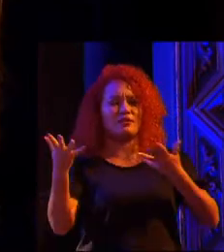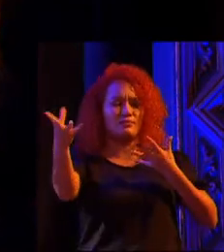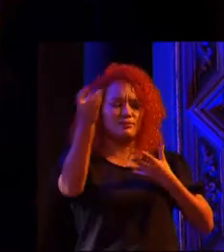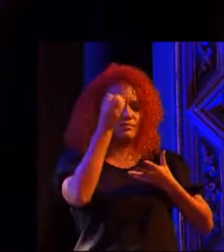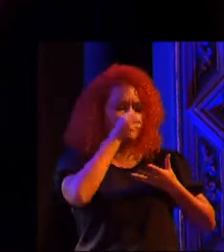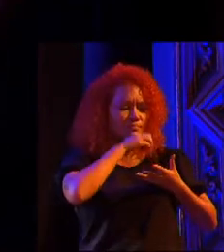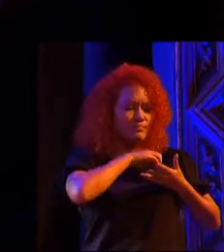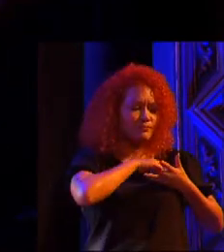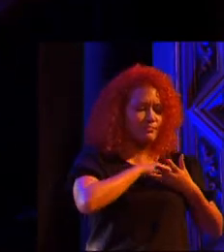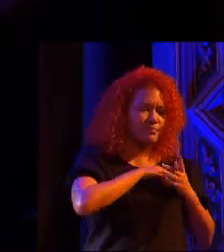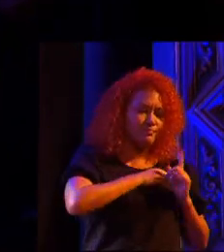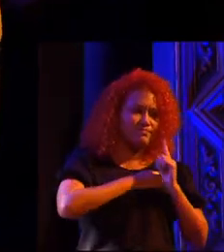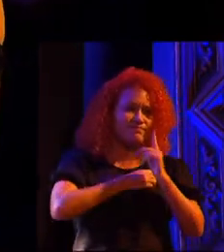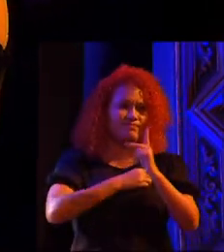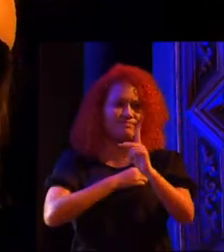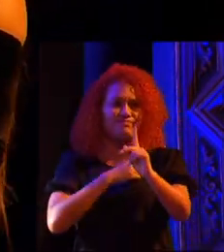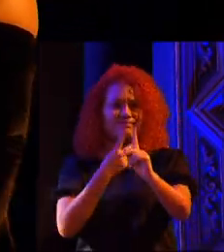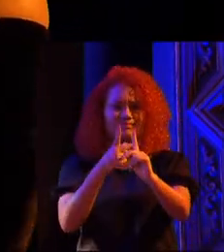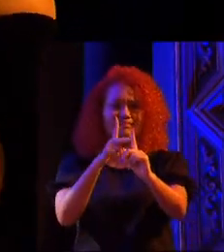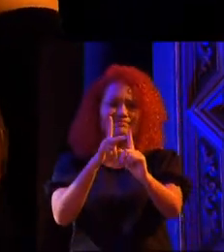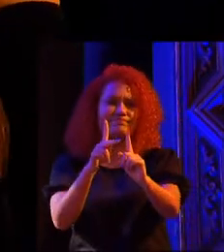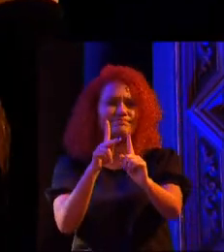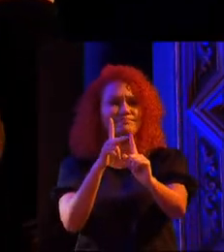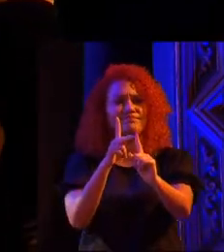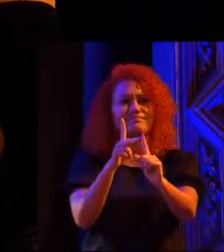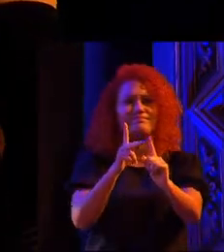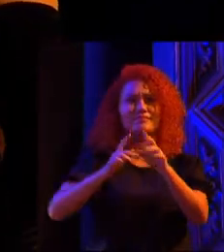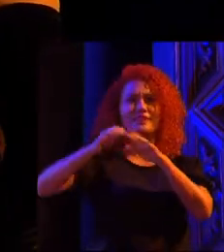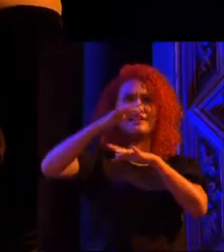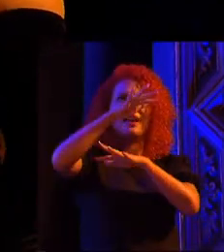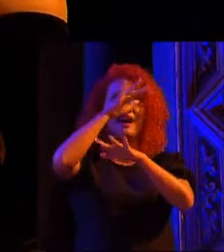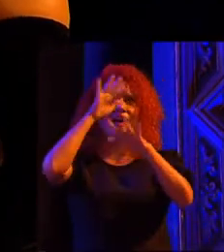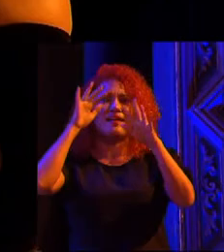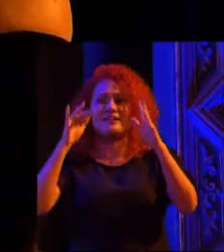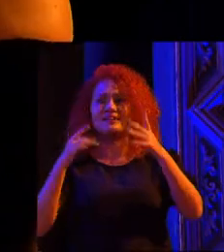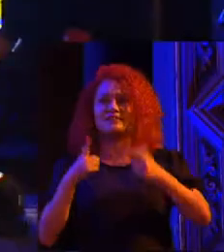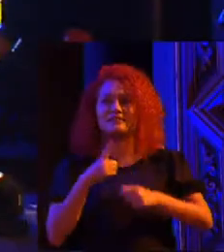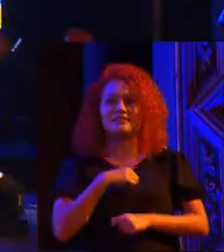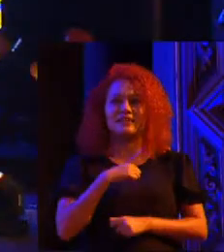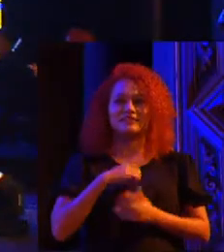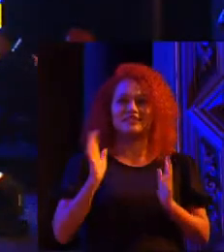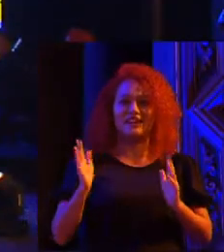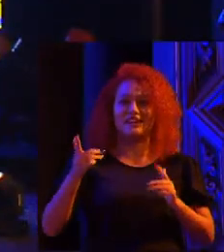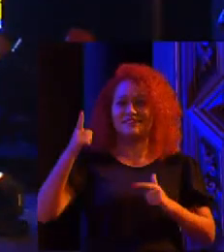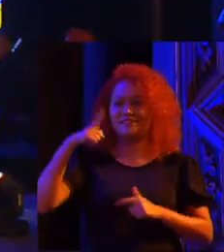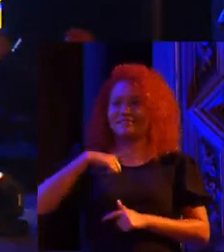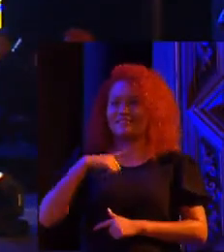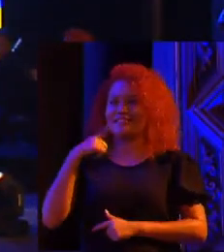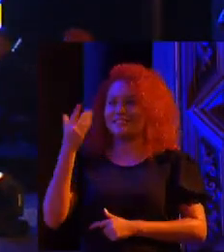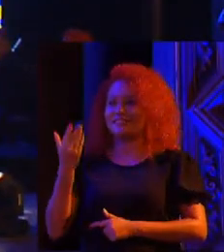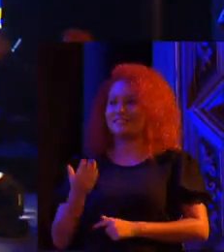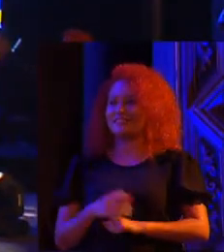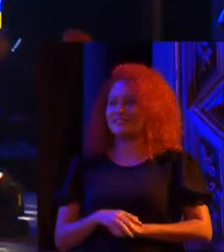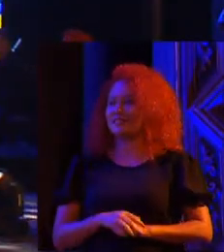até hoje guardei por você. Já temos aqui, olha.